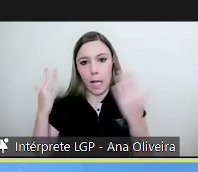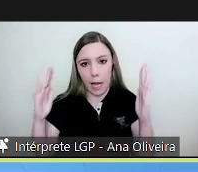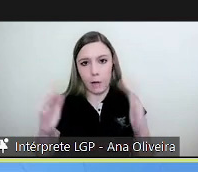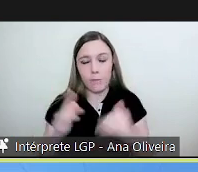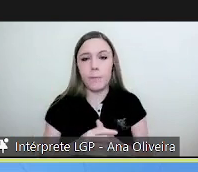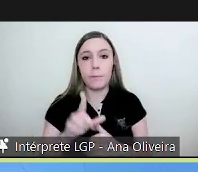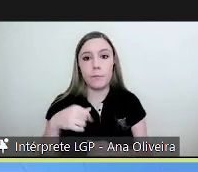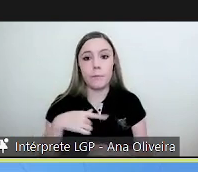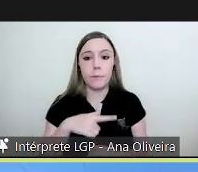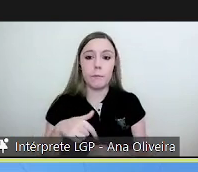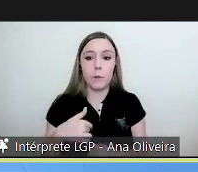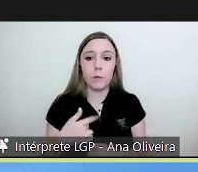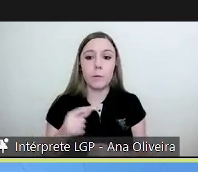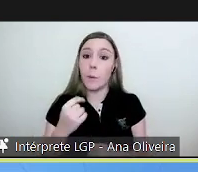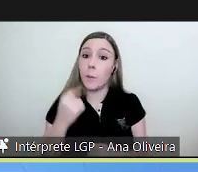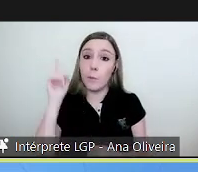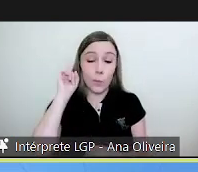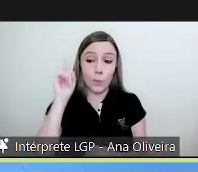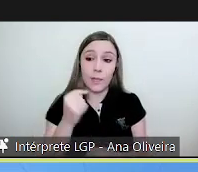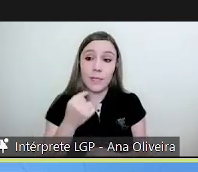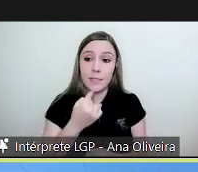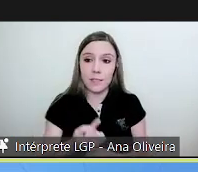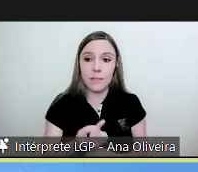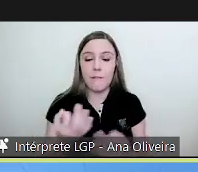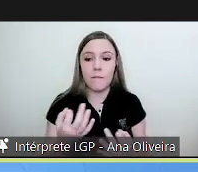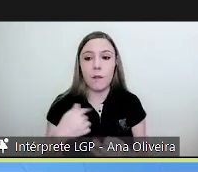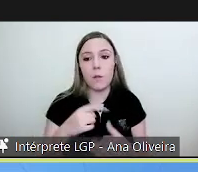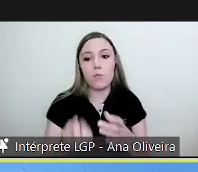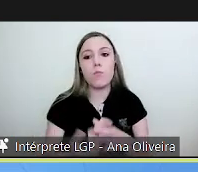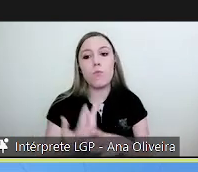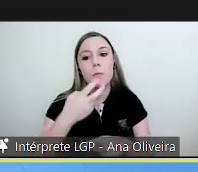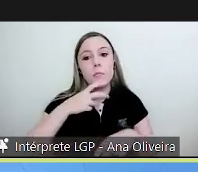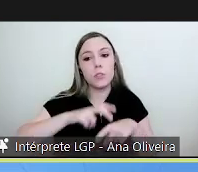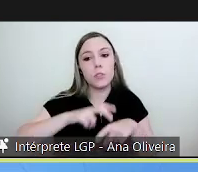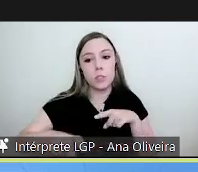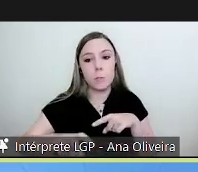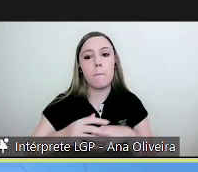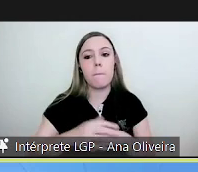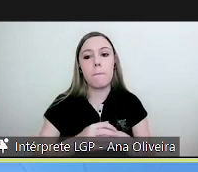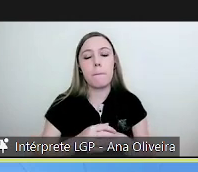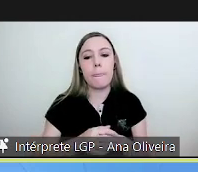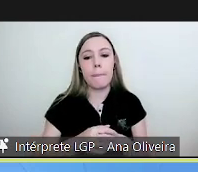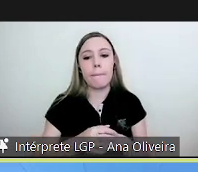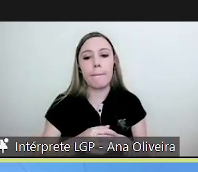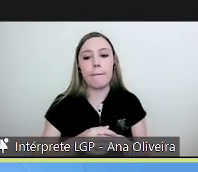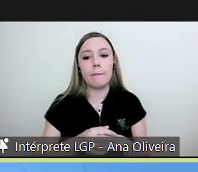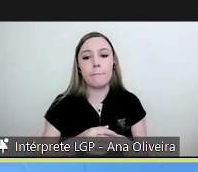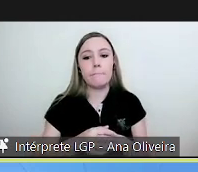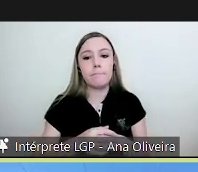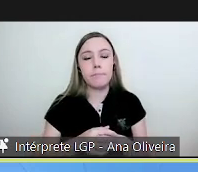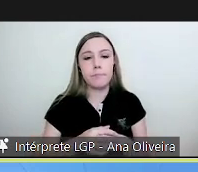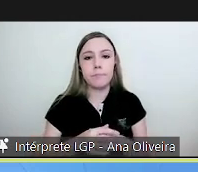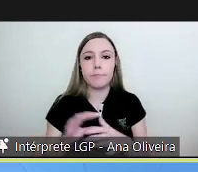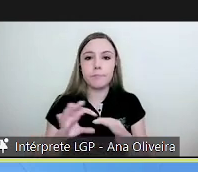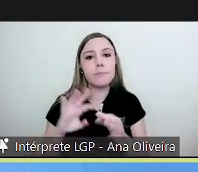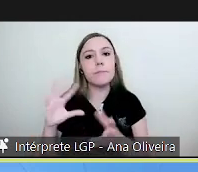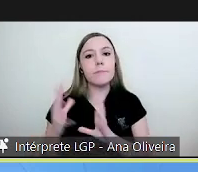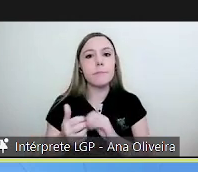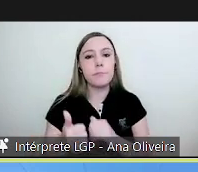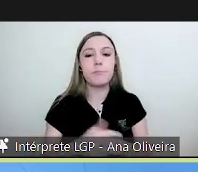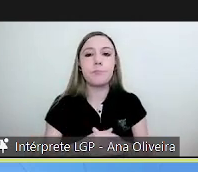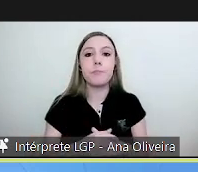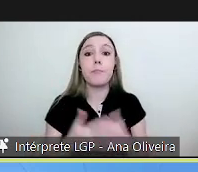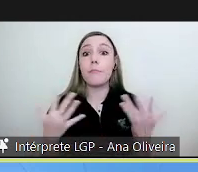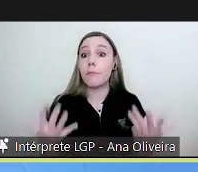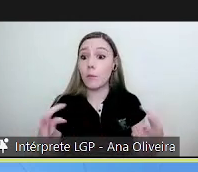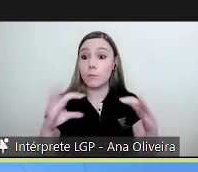também, interessante dizer isto, produtores de eletricidade a partir de fontes renováveis. Com